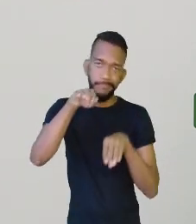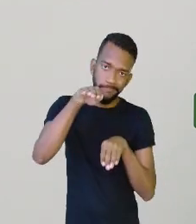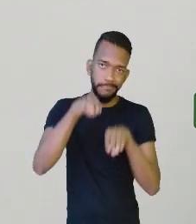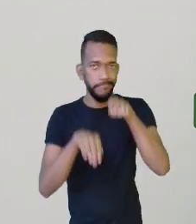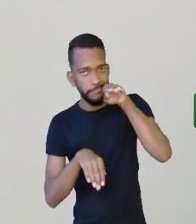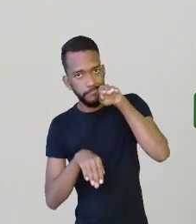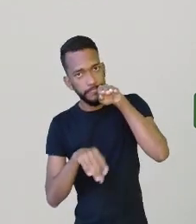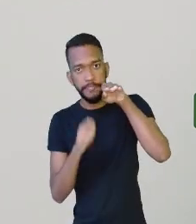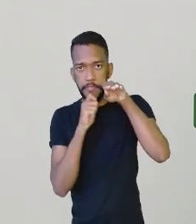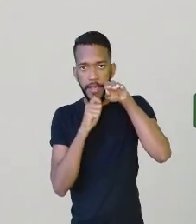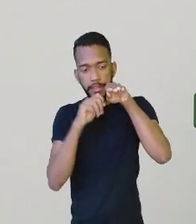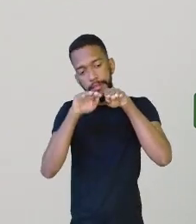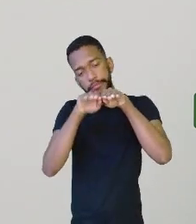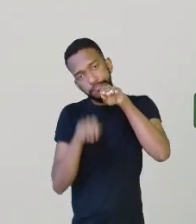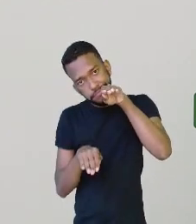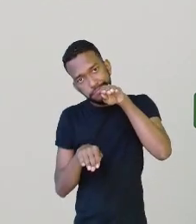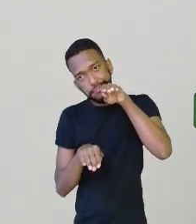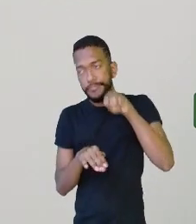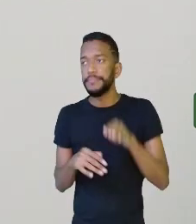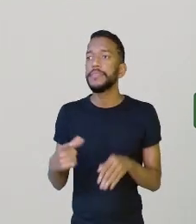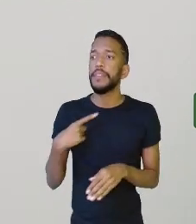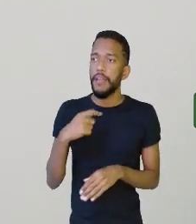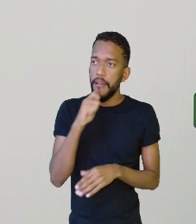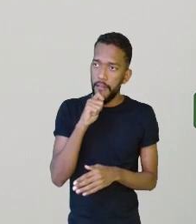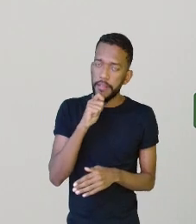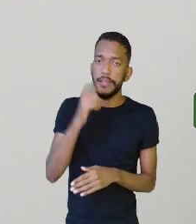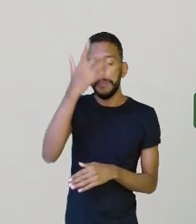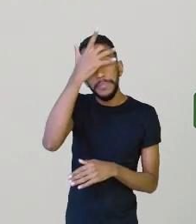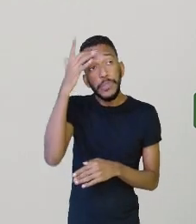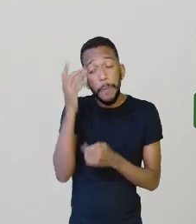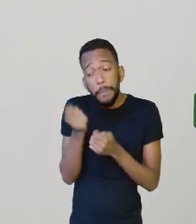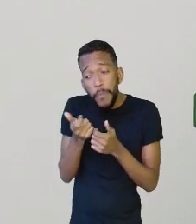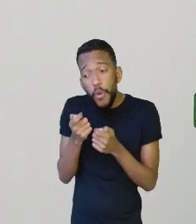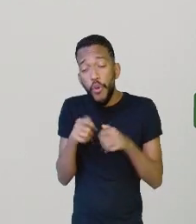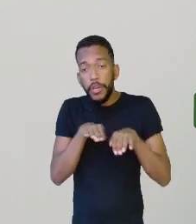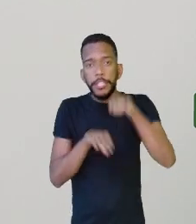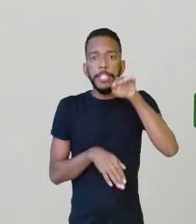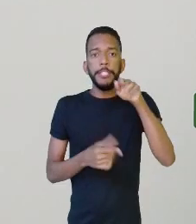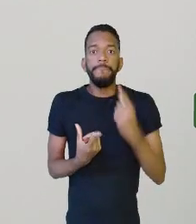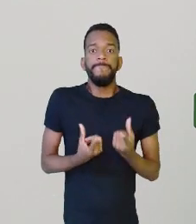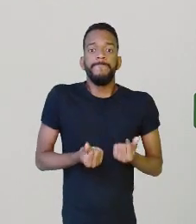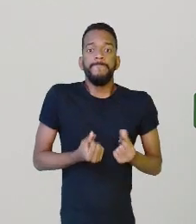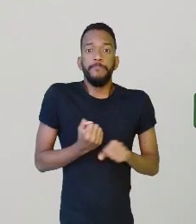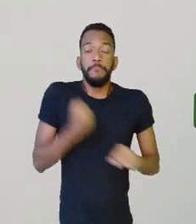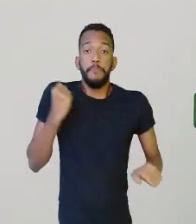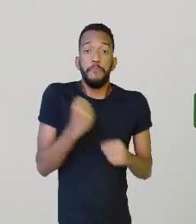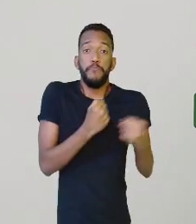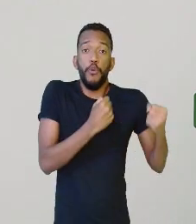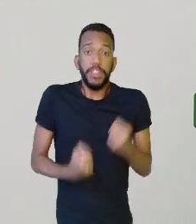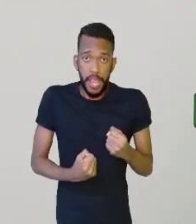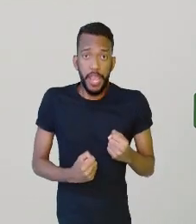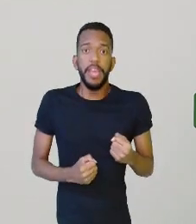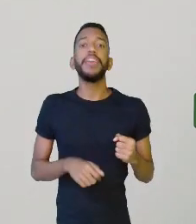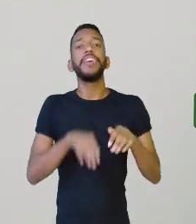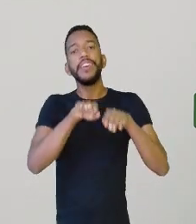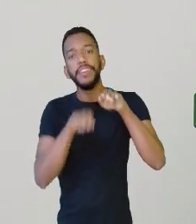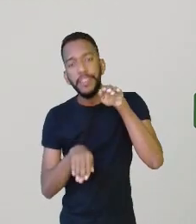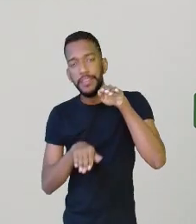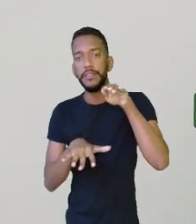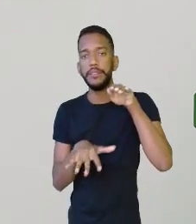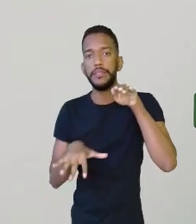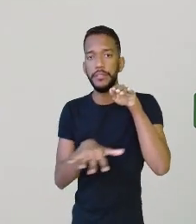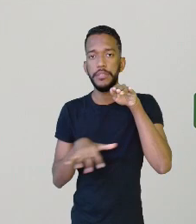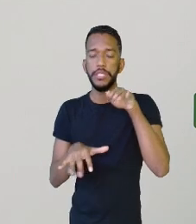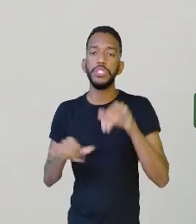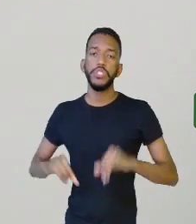muito grande. Ainda existem poucas pessoas que detêm muito poder e muitas pessoas